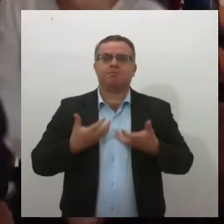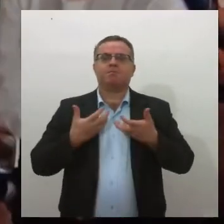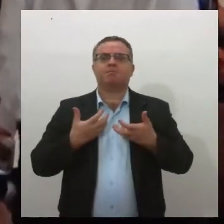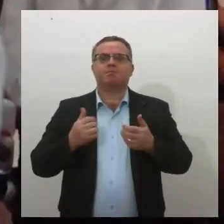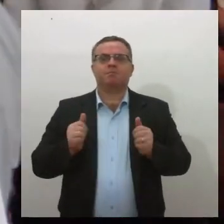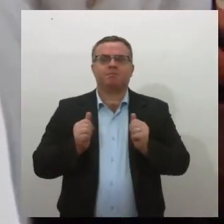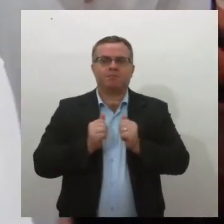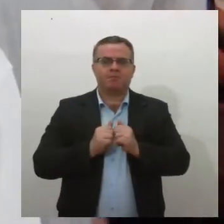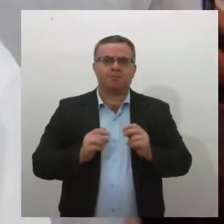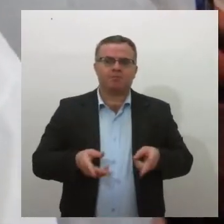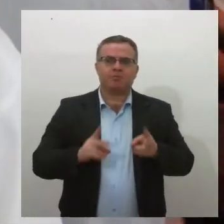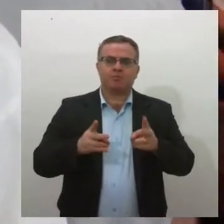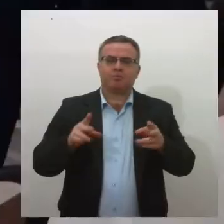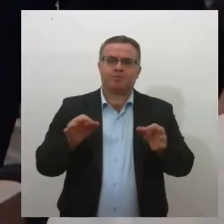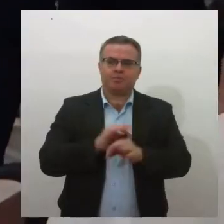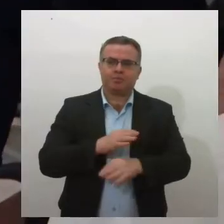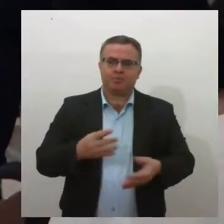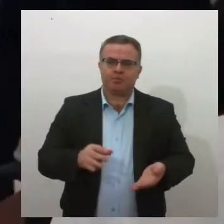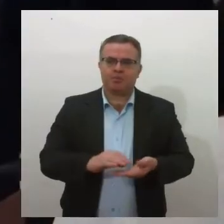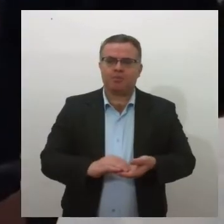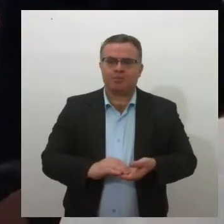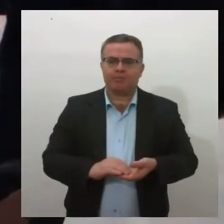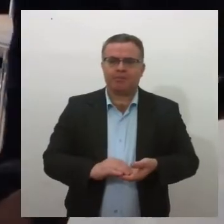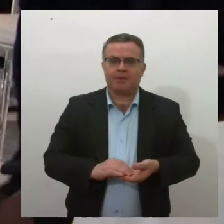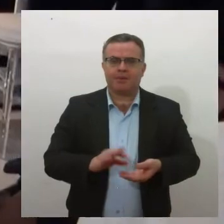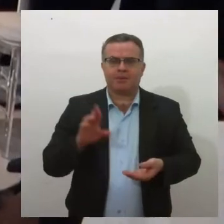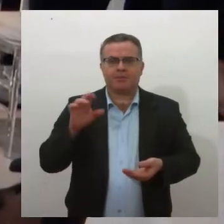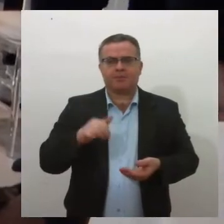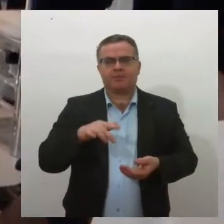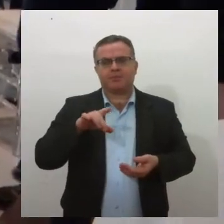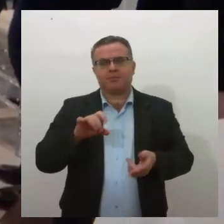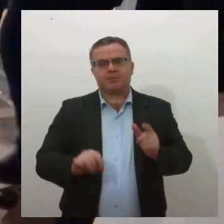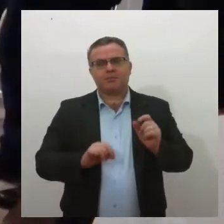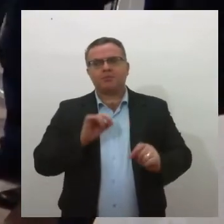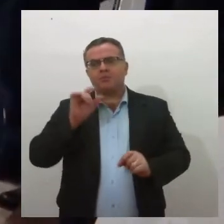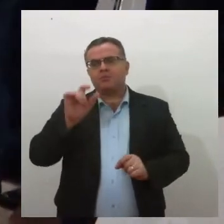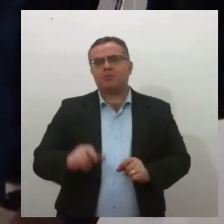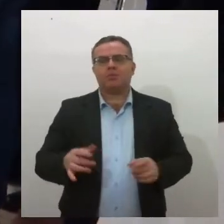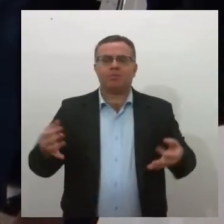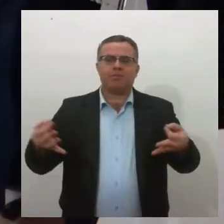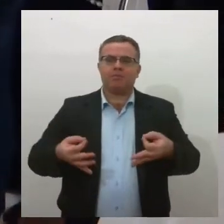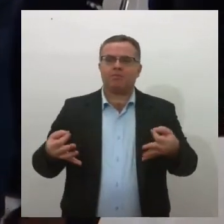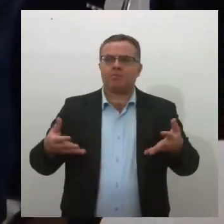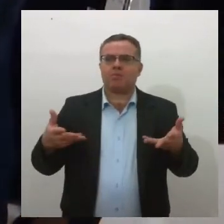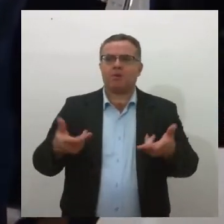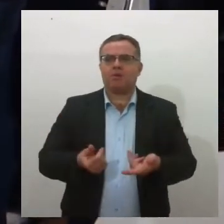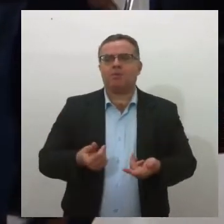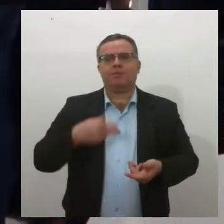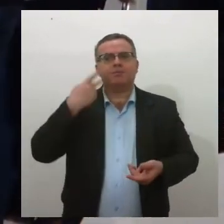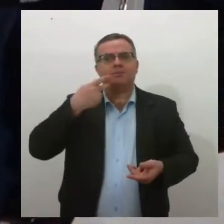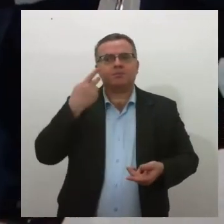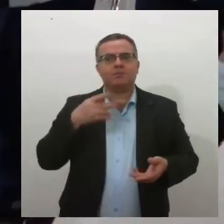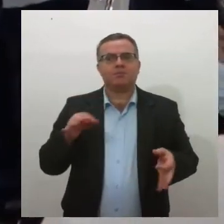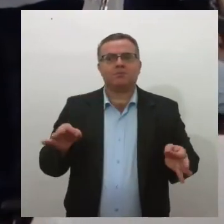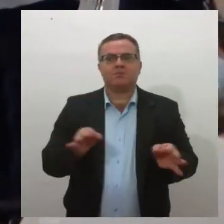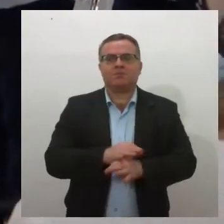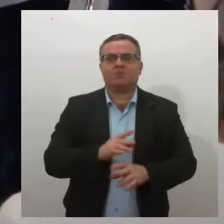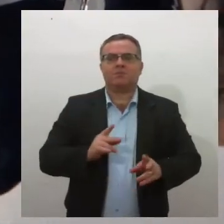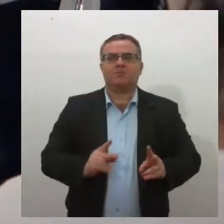dos amigos, e eternizada na memória dos sergipanos. Reinaldo Moura, pessoa pública e influente na política, tinha